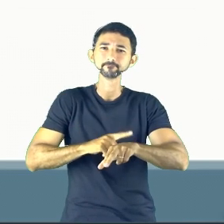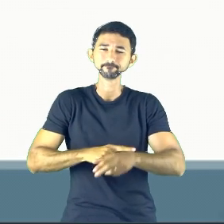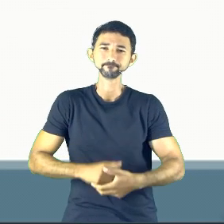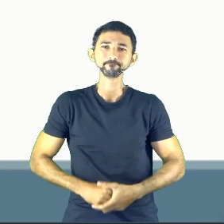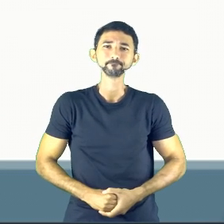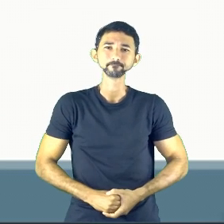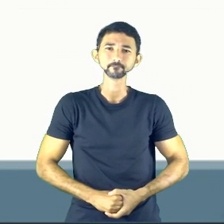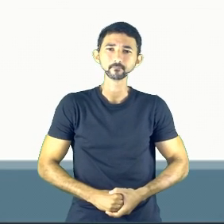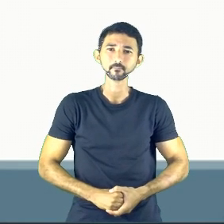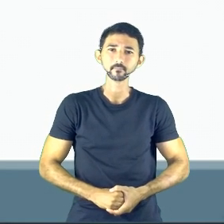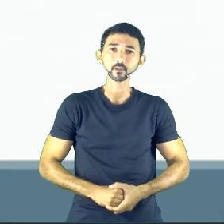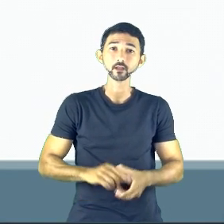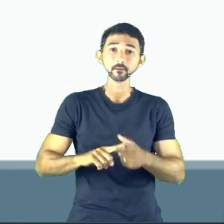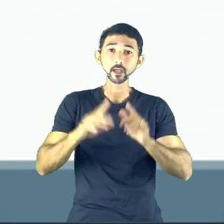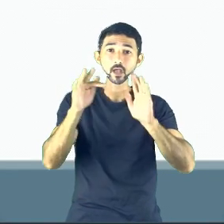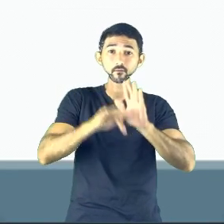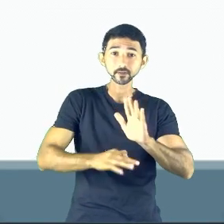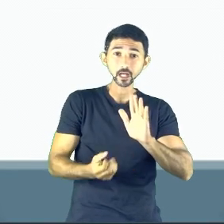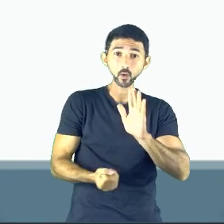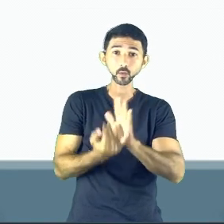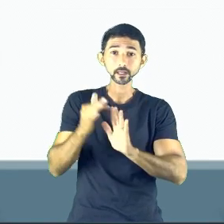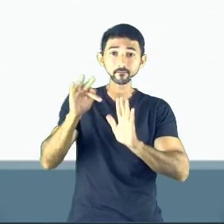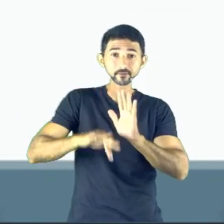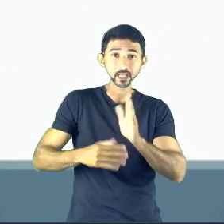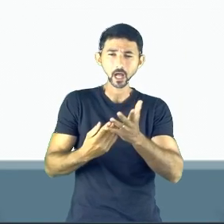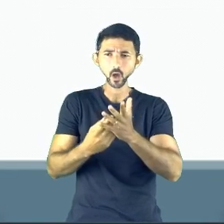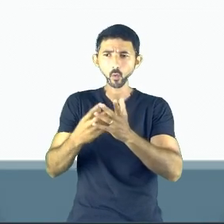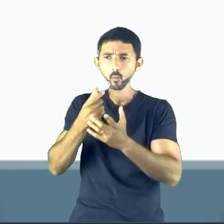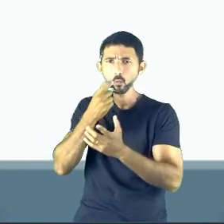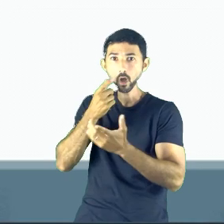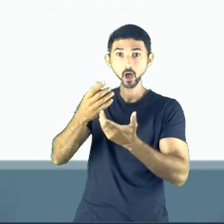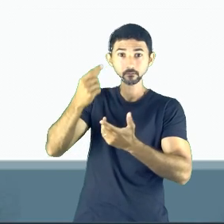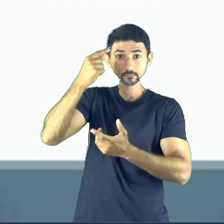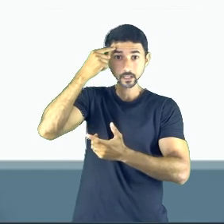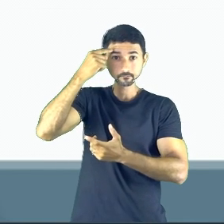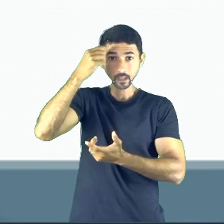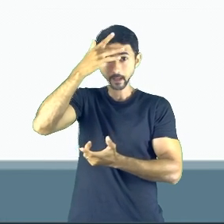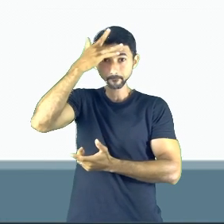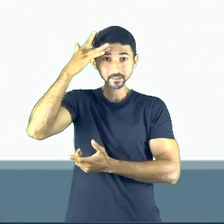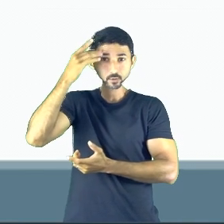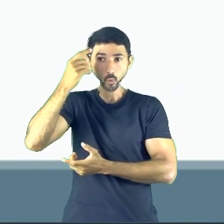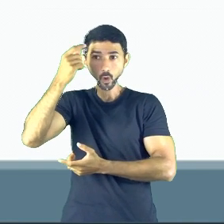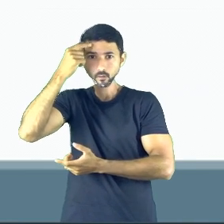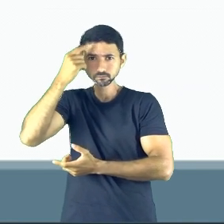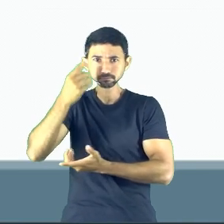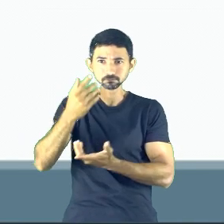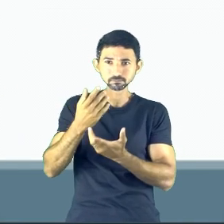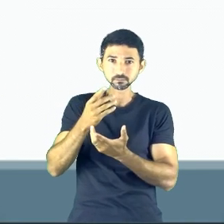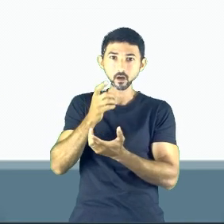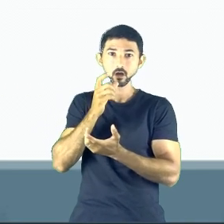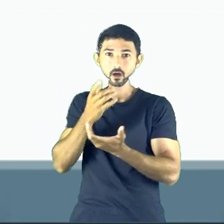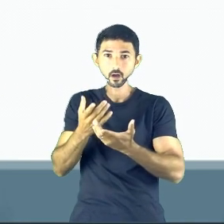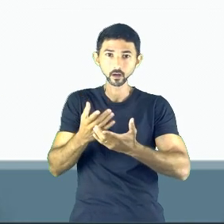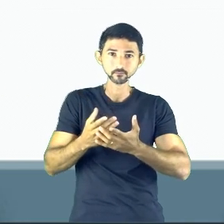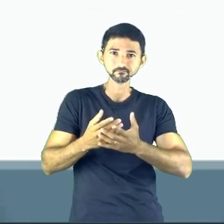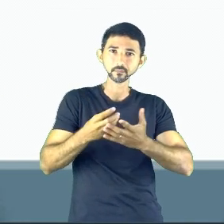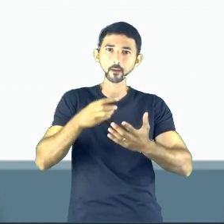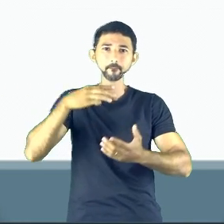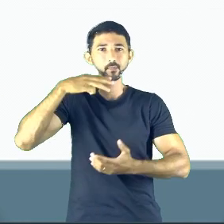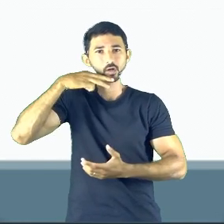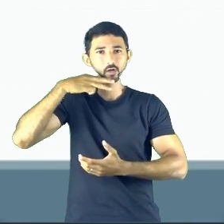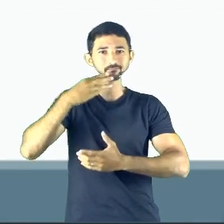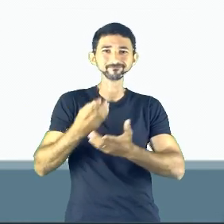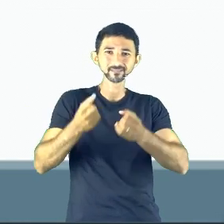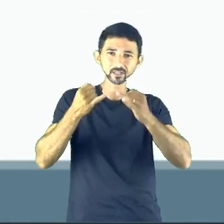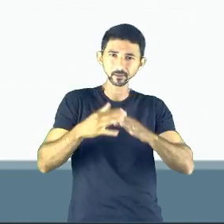de uma mesma situação. E por fim, criamos um final surpreendente, que gere a reflexão dos leitores sobre o ensinamento,